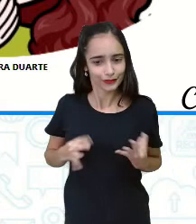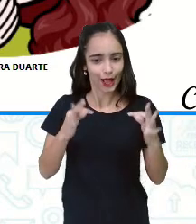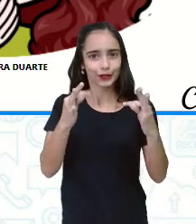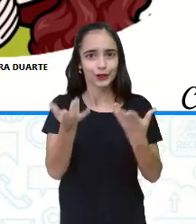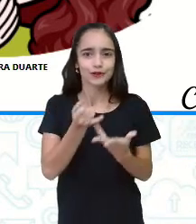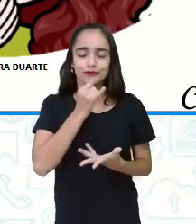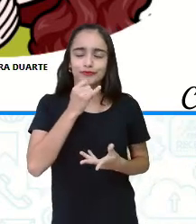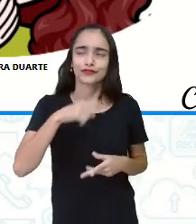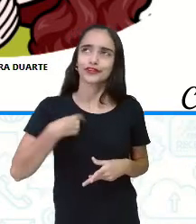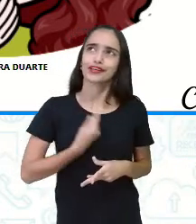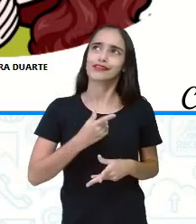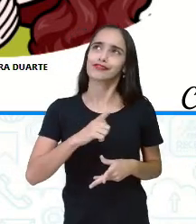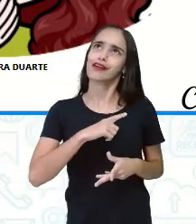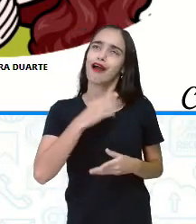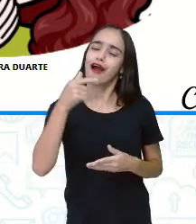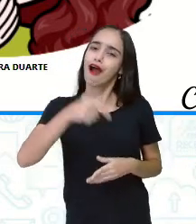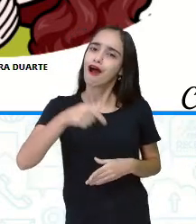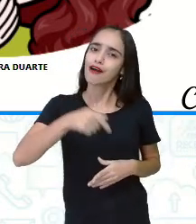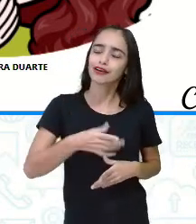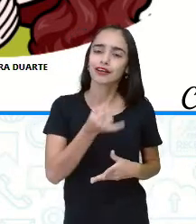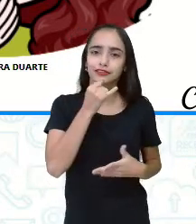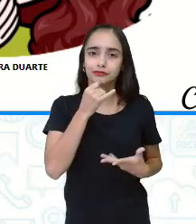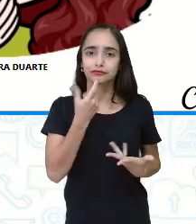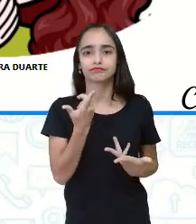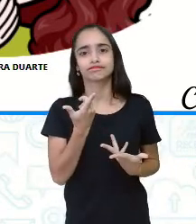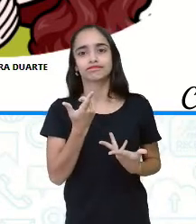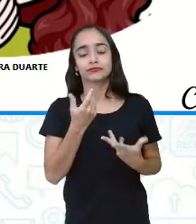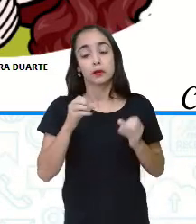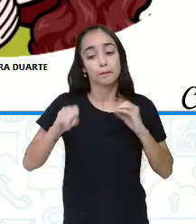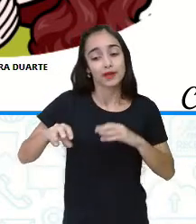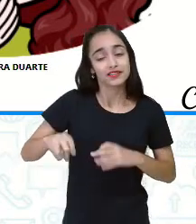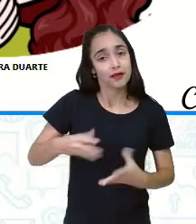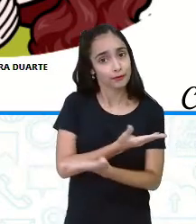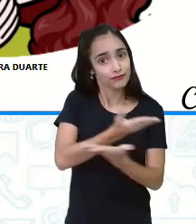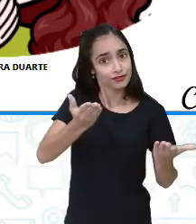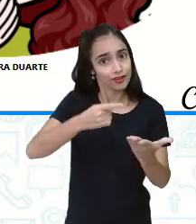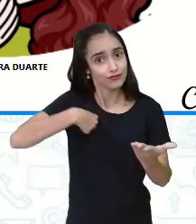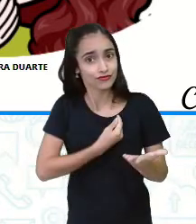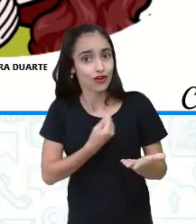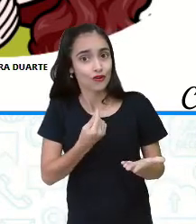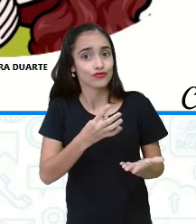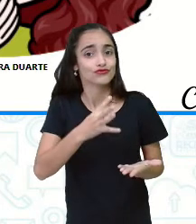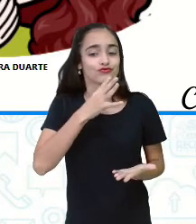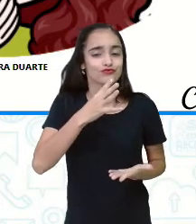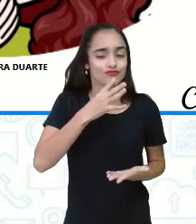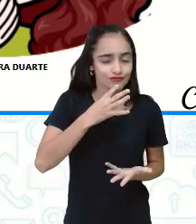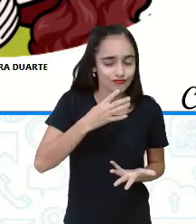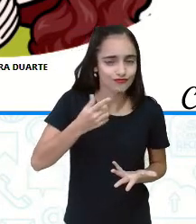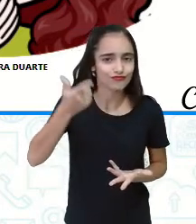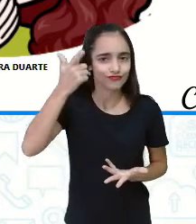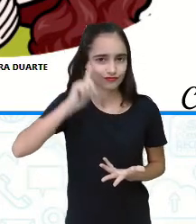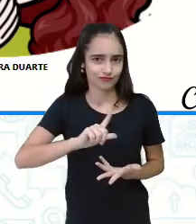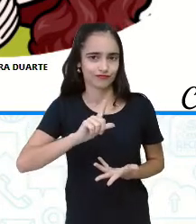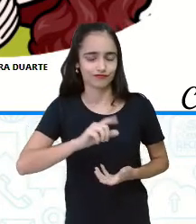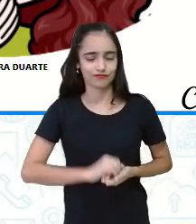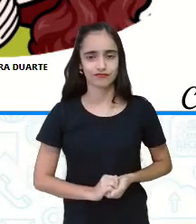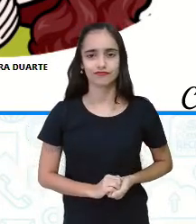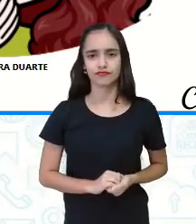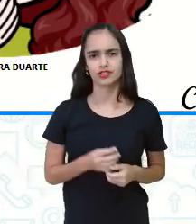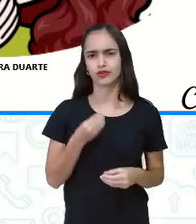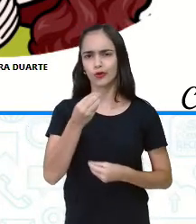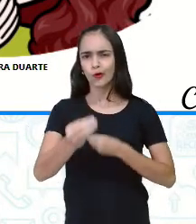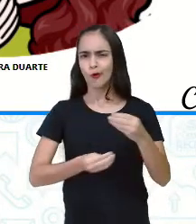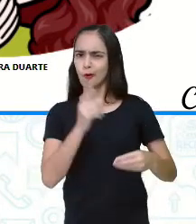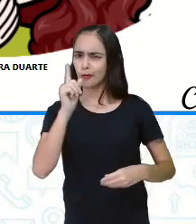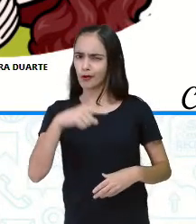por exemplo, para a gente trabalhar com vocês, para a gente poder se conhecer, né? Então, como seria a